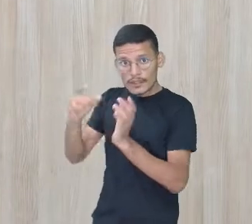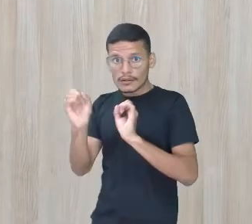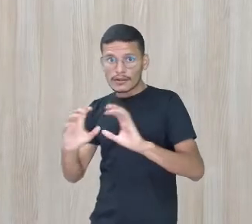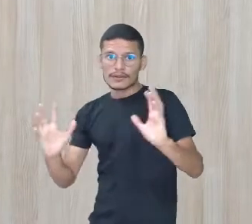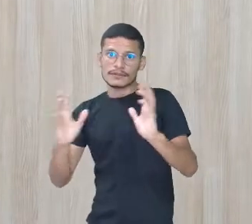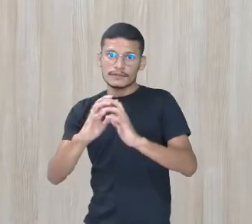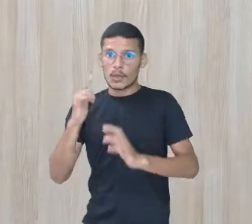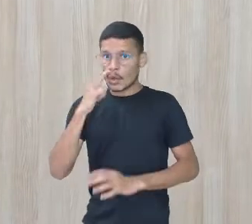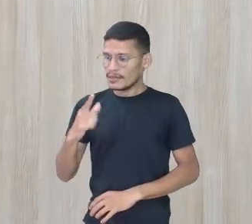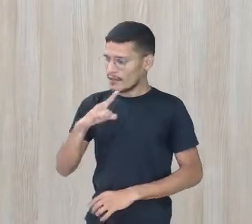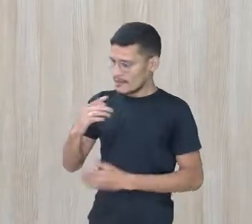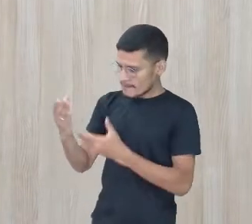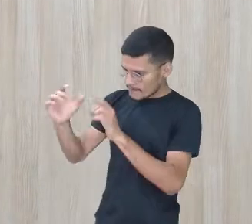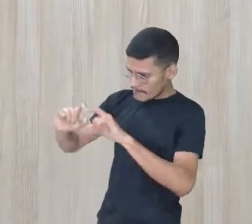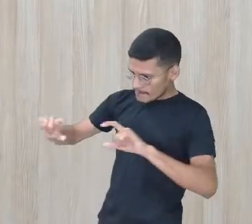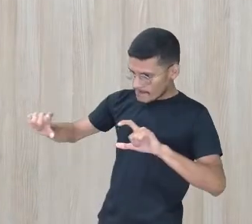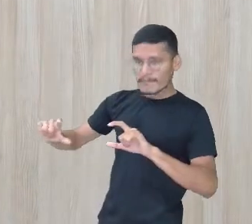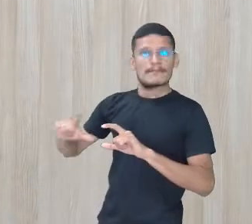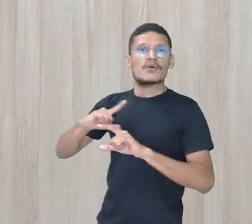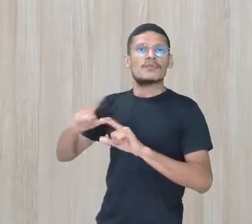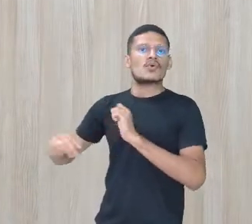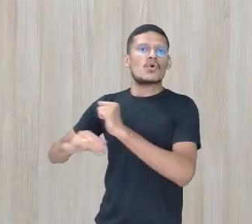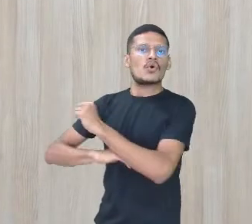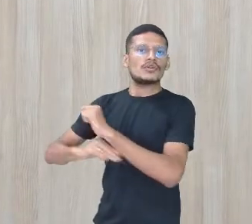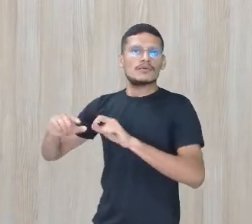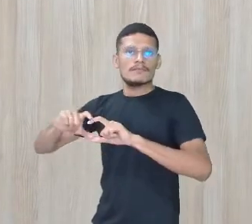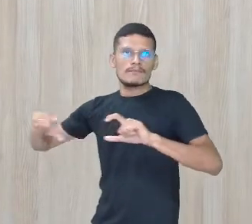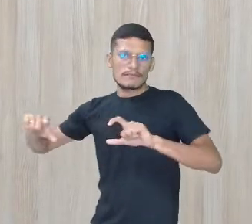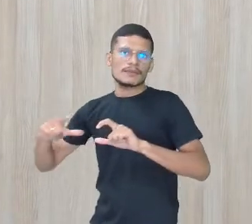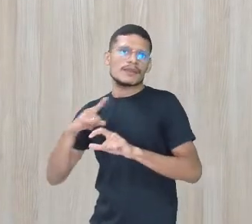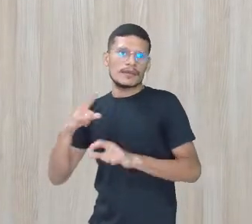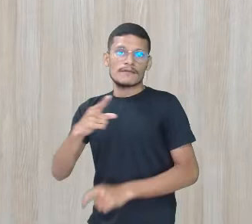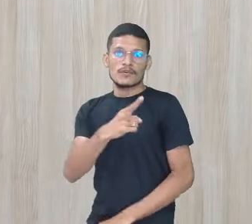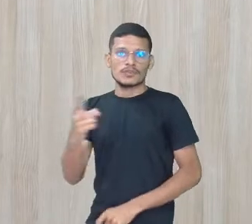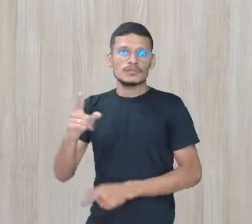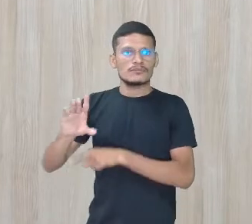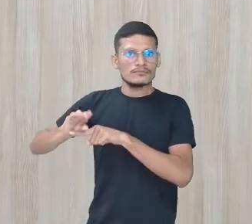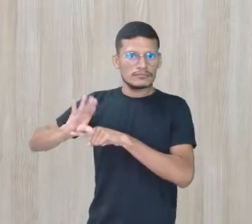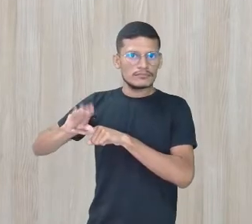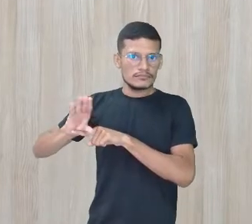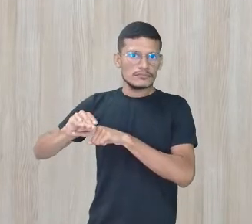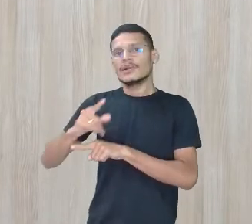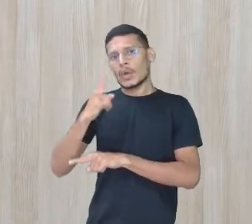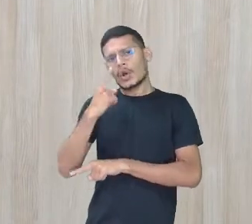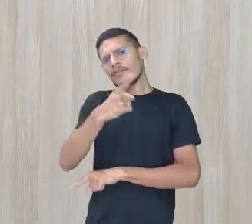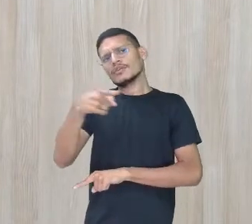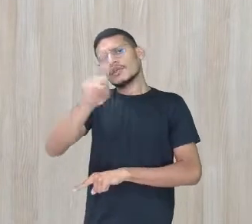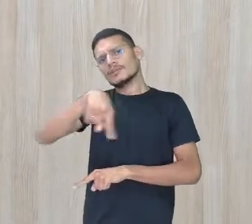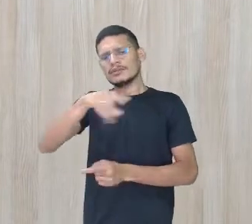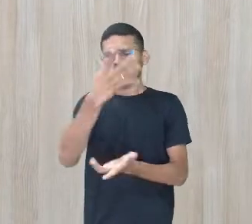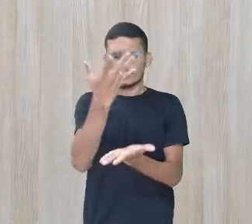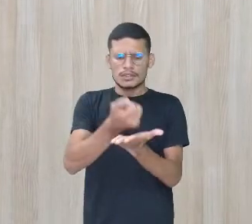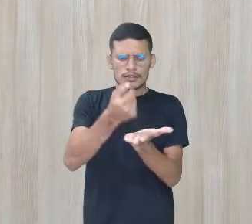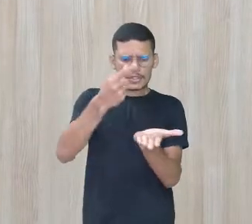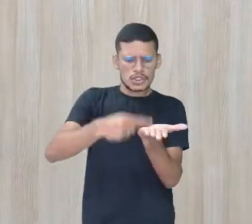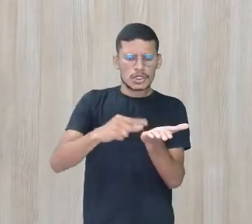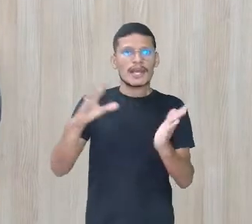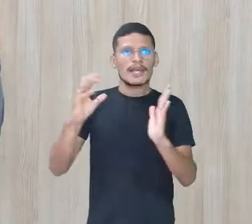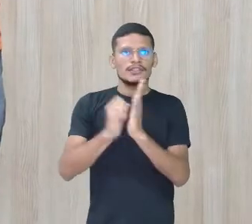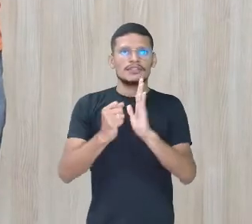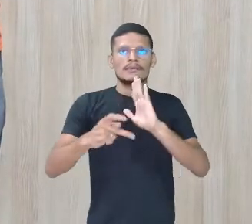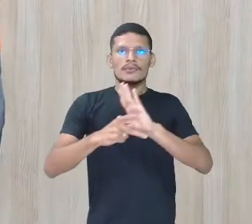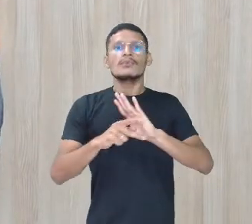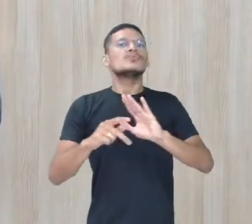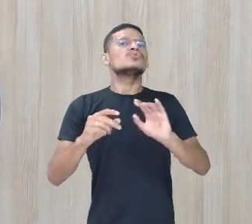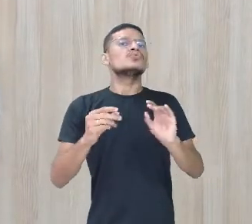vai aparecer os QR Codes aqui para vocês fazerem a leitura, tá? E aí, gente, é só baixar, né, registrar lá direitinho, o pessoal da